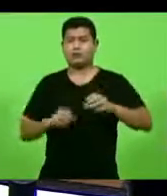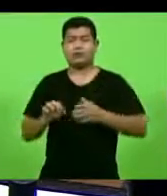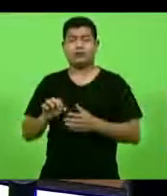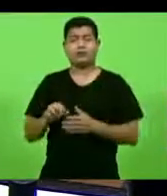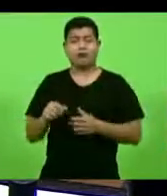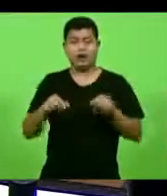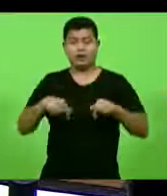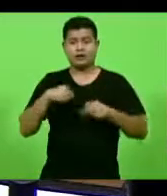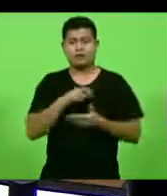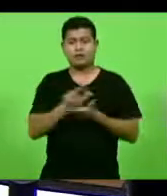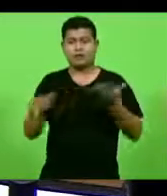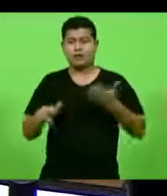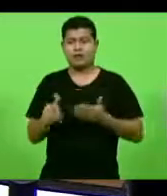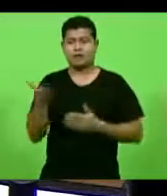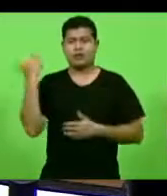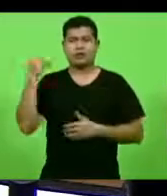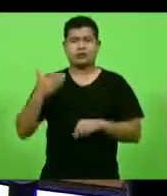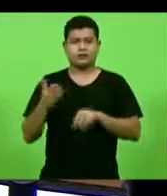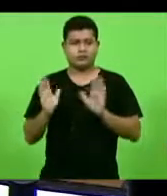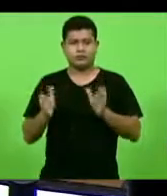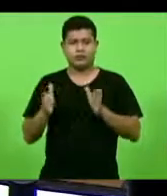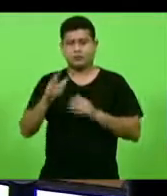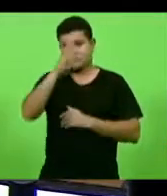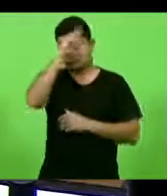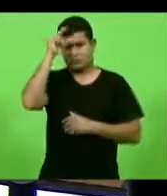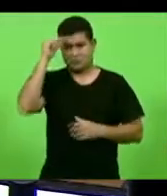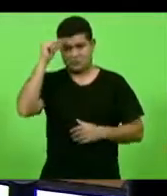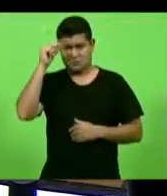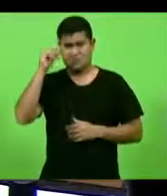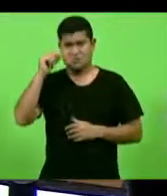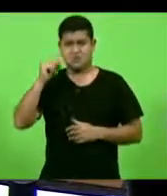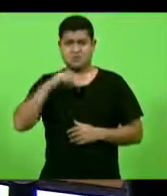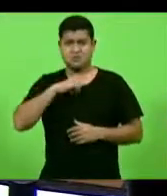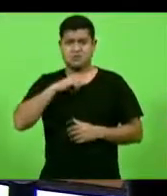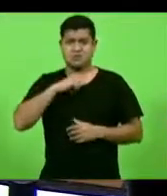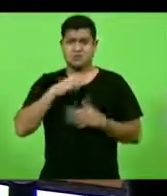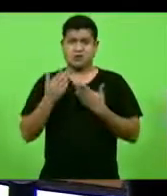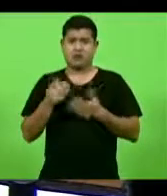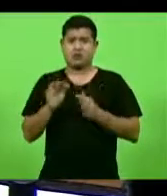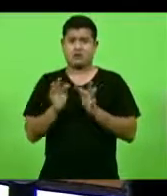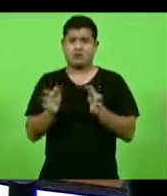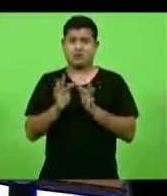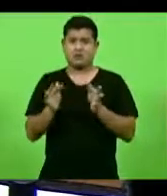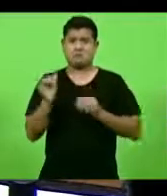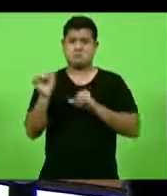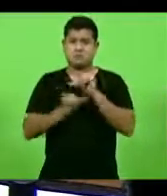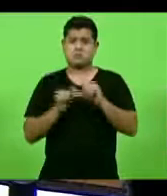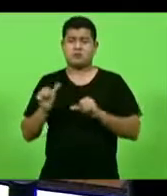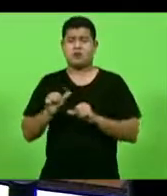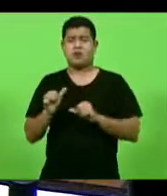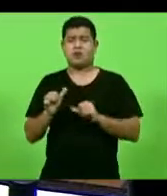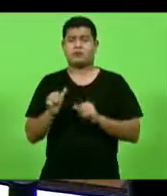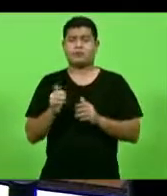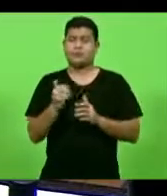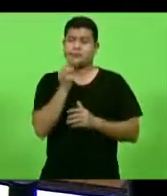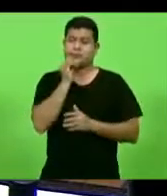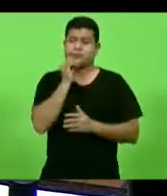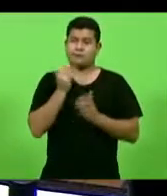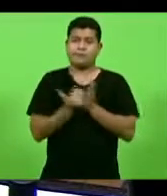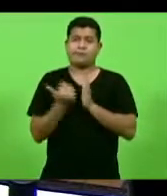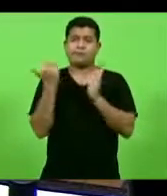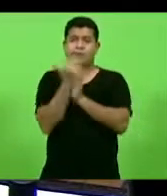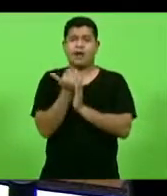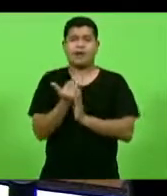ex-prefeitos, não é tão simples assim dizer que só mudando o currículo e colocando mais português e